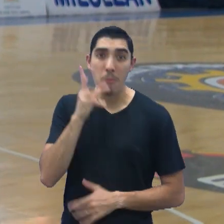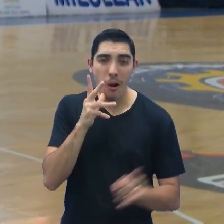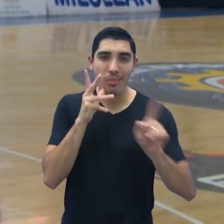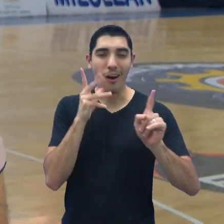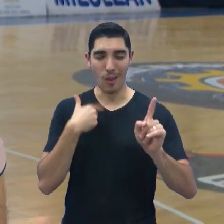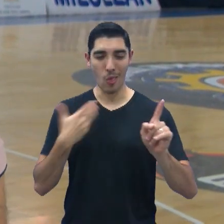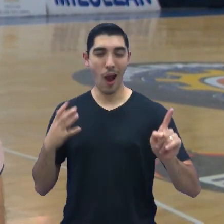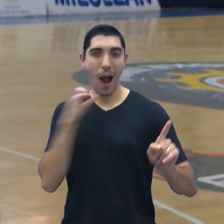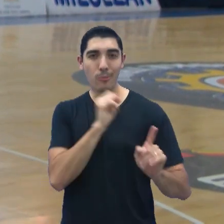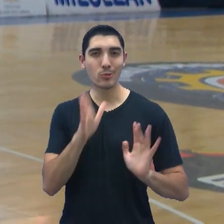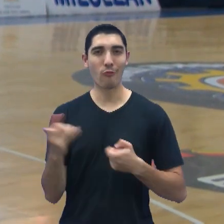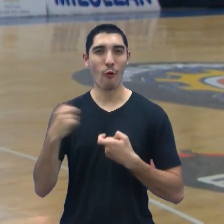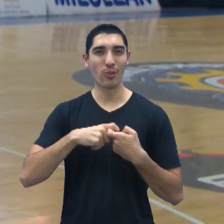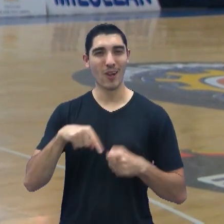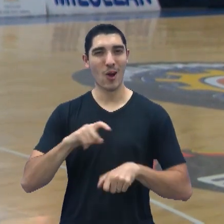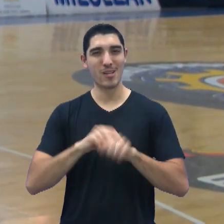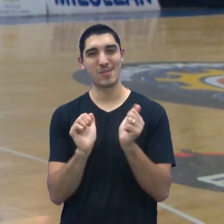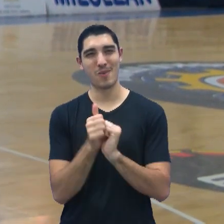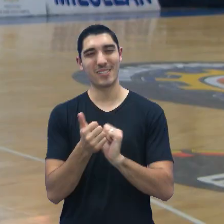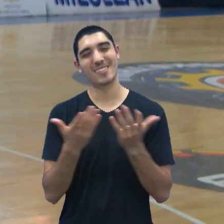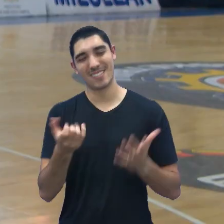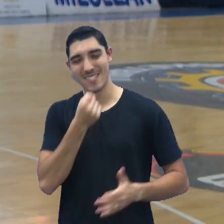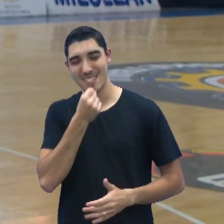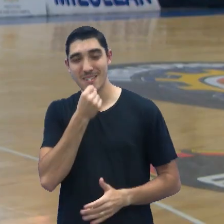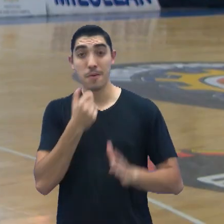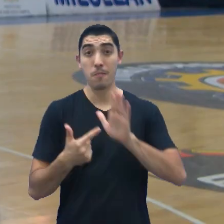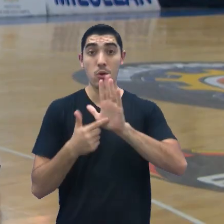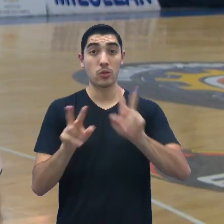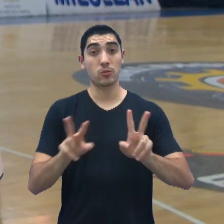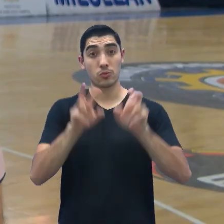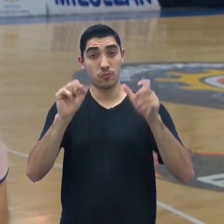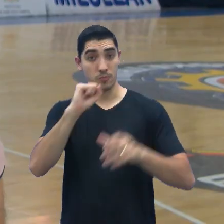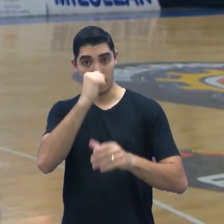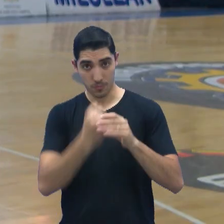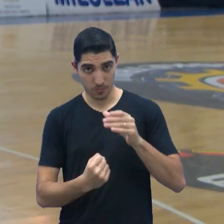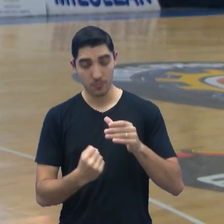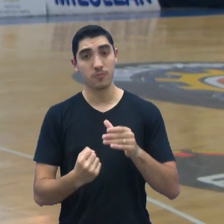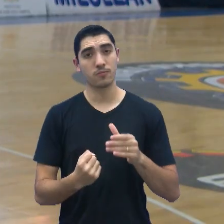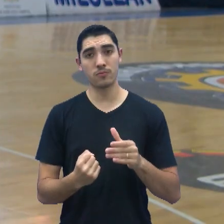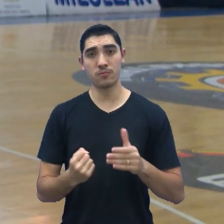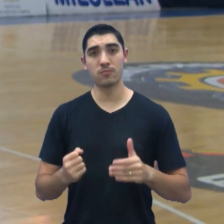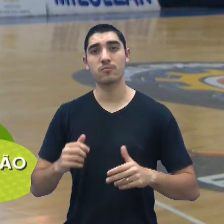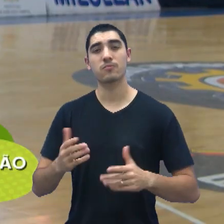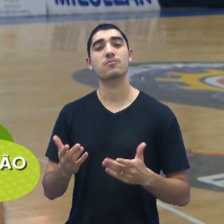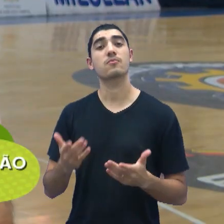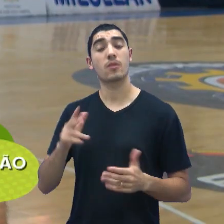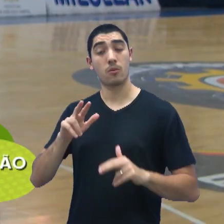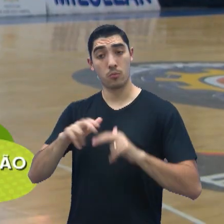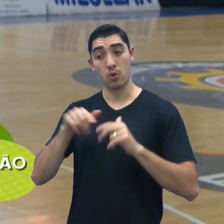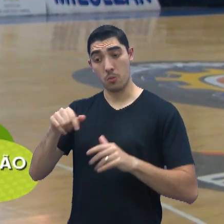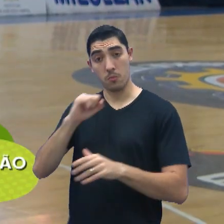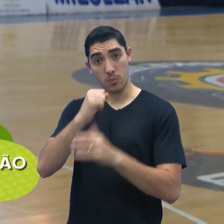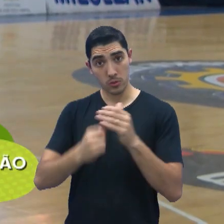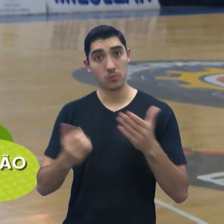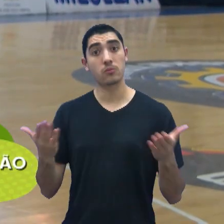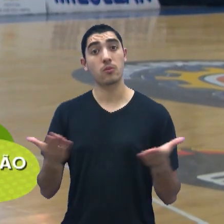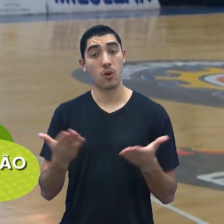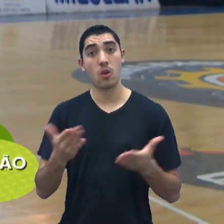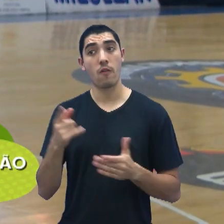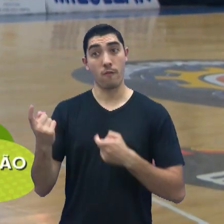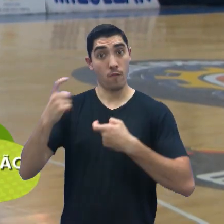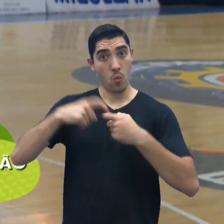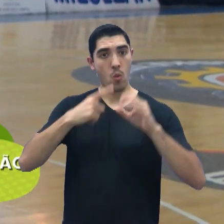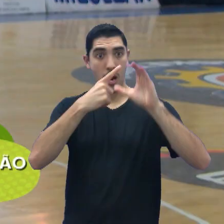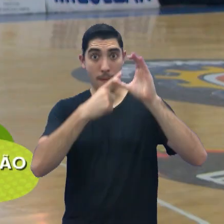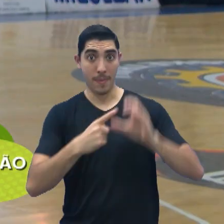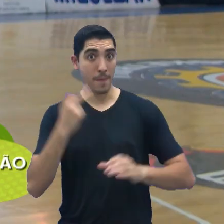Esporte, agora para trazer informações do basquete, né? O São José Basquete que inicia aí essa fase de realinhamento do Campeonato Paulista,